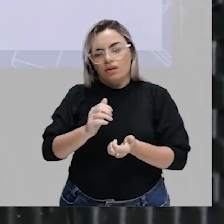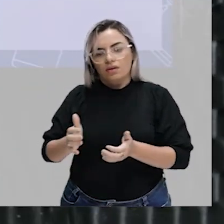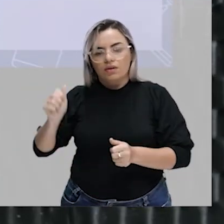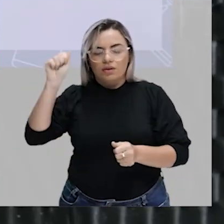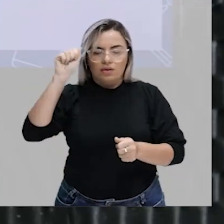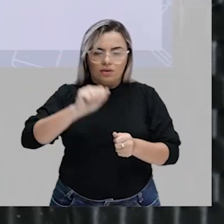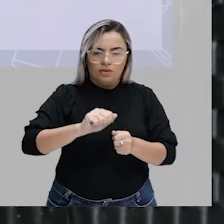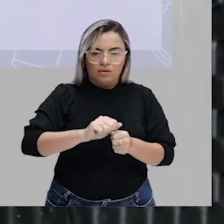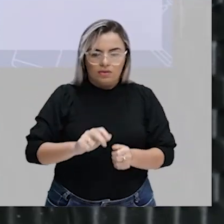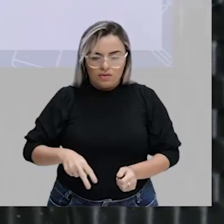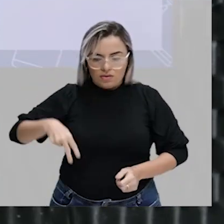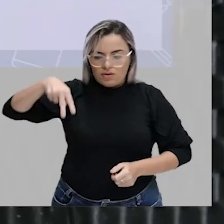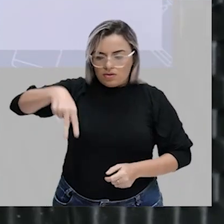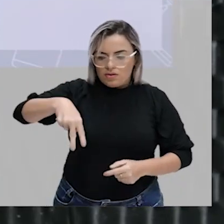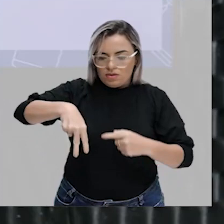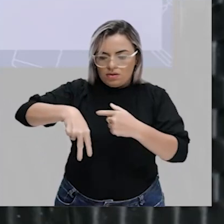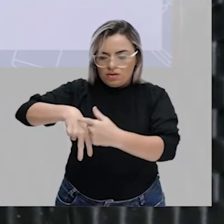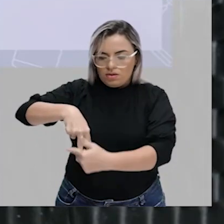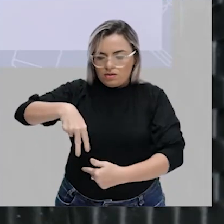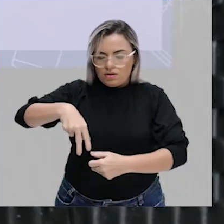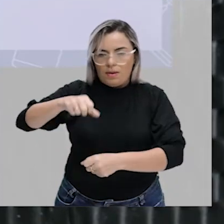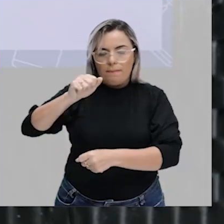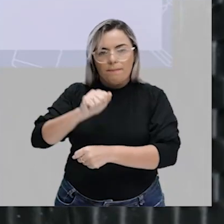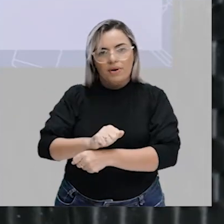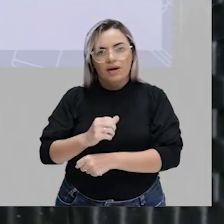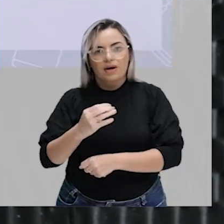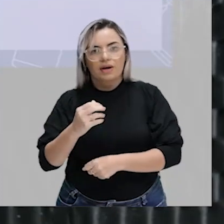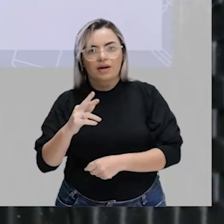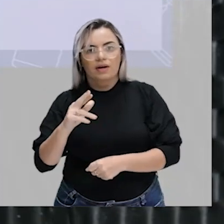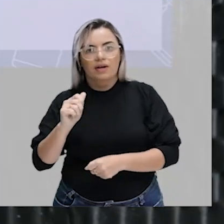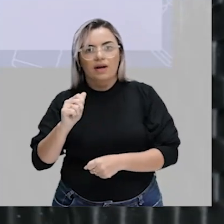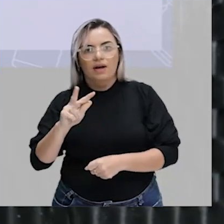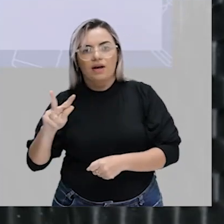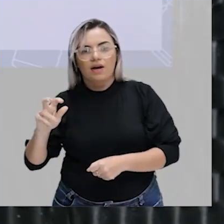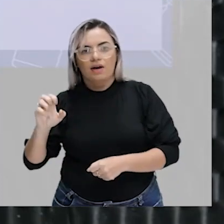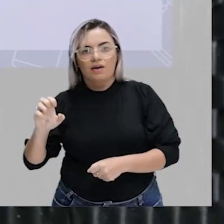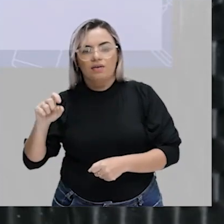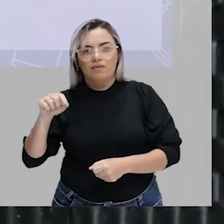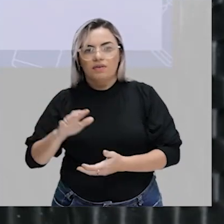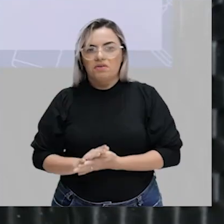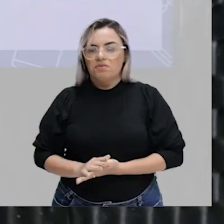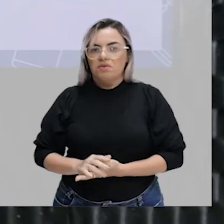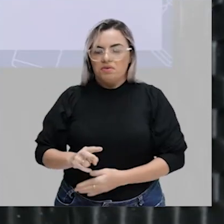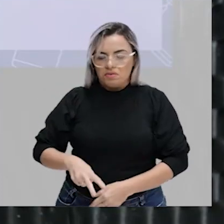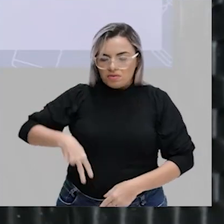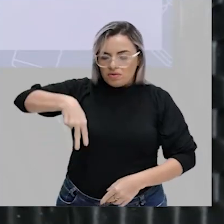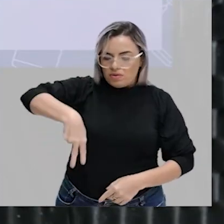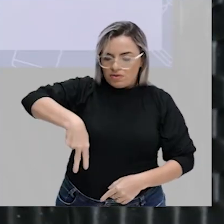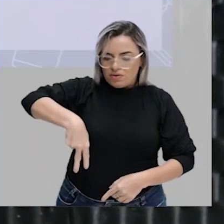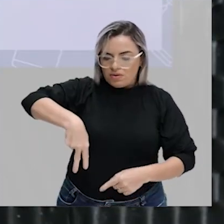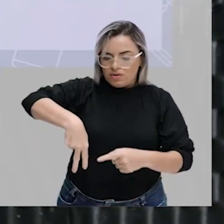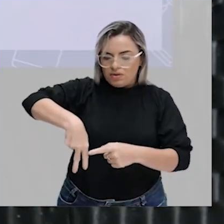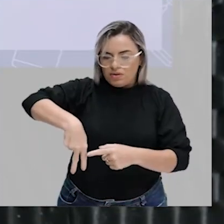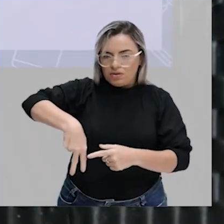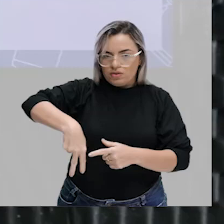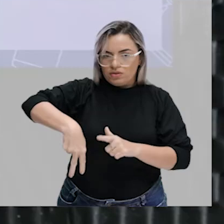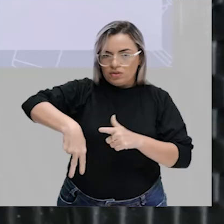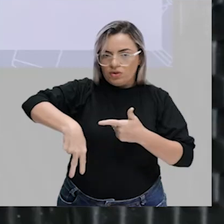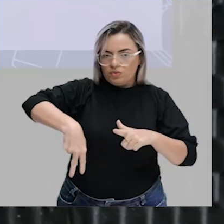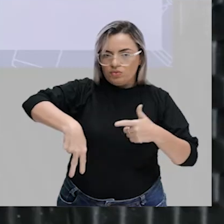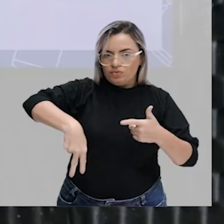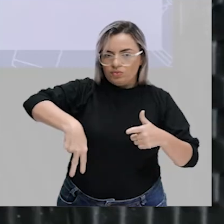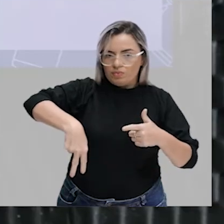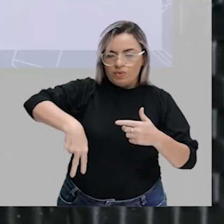cravem esse salto. O que é cravar o salto? É cair em pezinho. É não ter nenhum tipo de